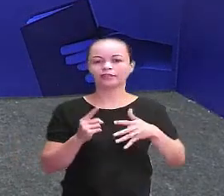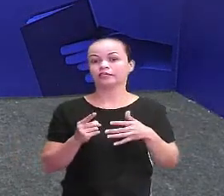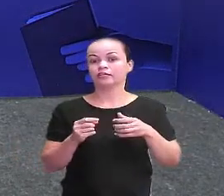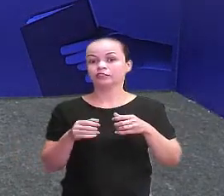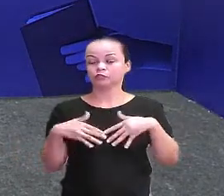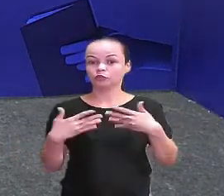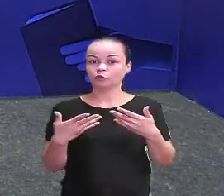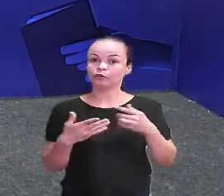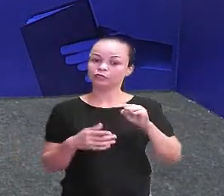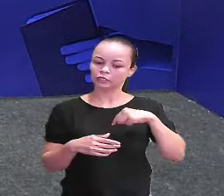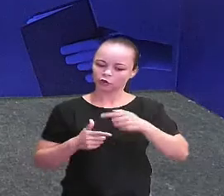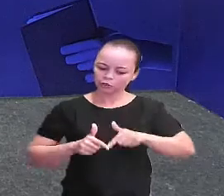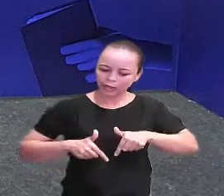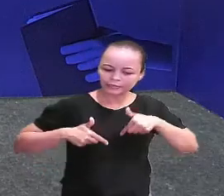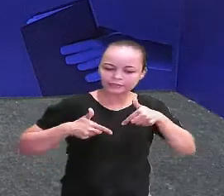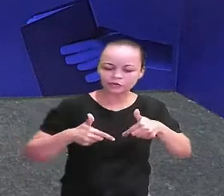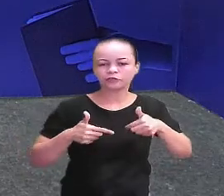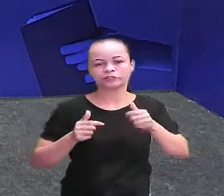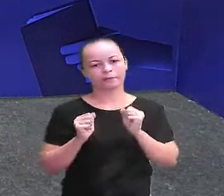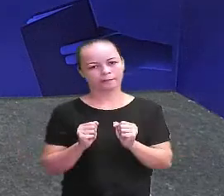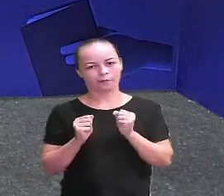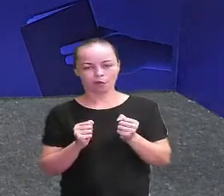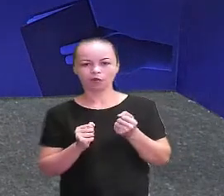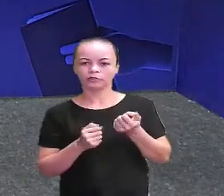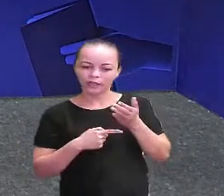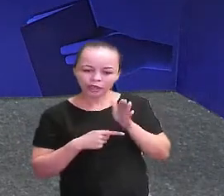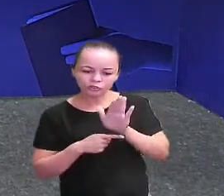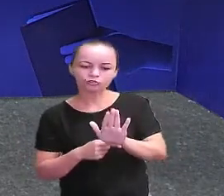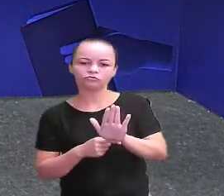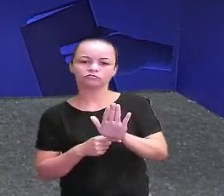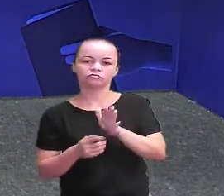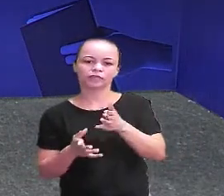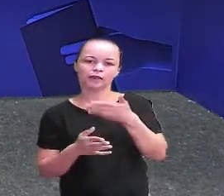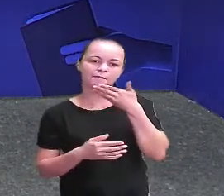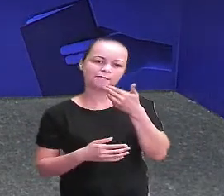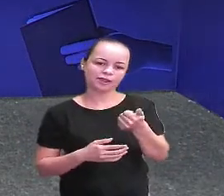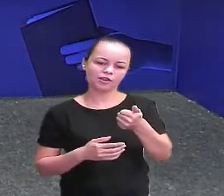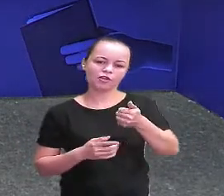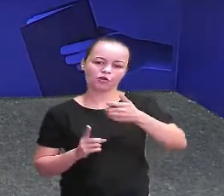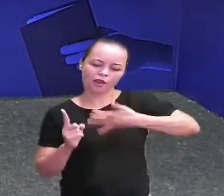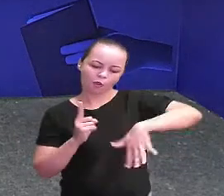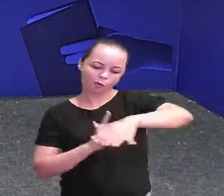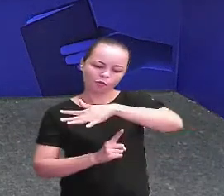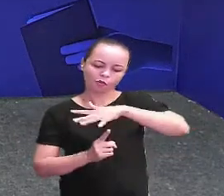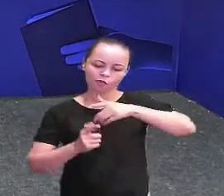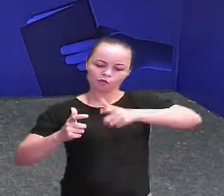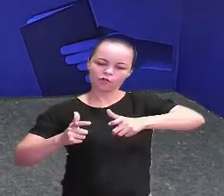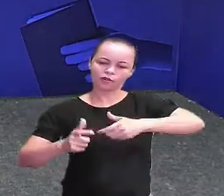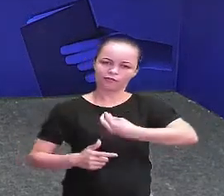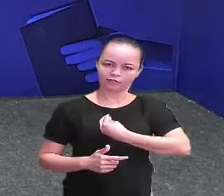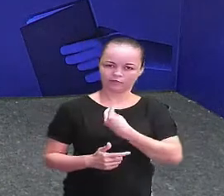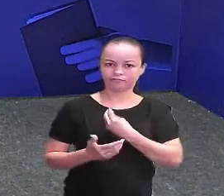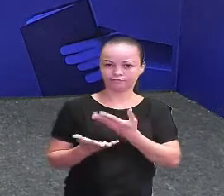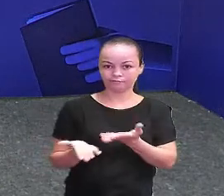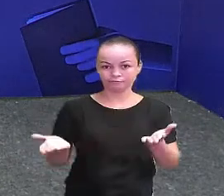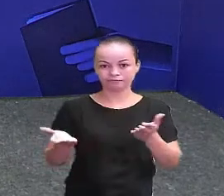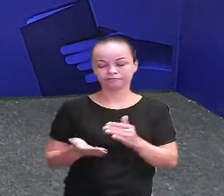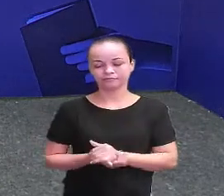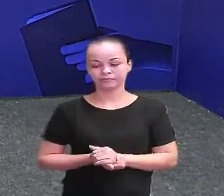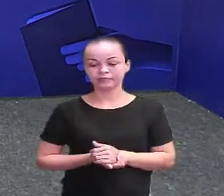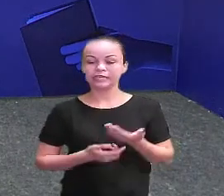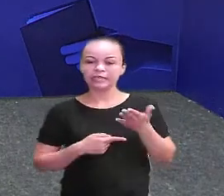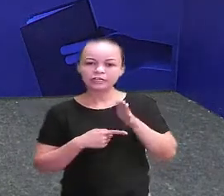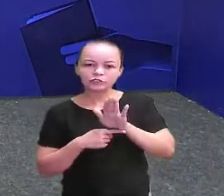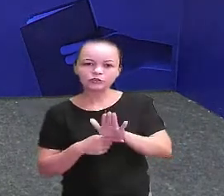pode ter e hábitos que a gente pode mudar para melhorar o ambiente que a gente vive e assim, ó, contribuir com